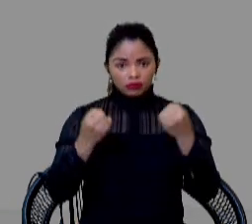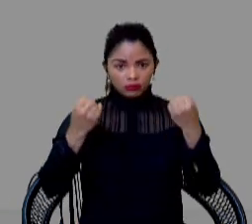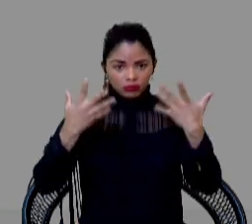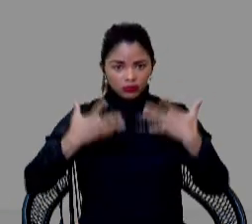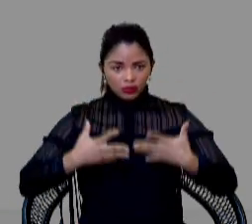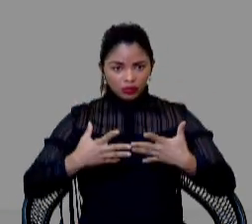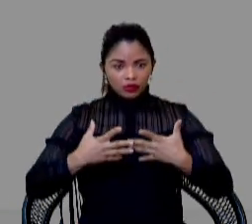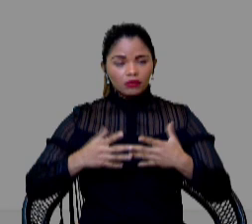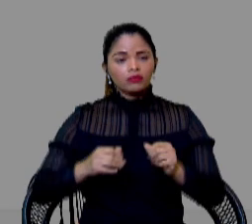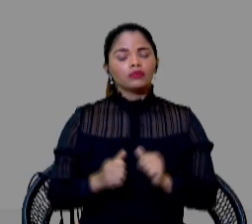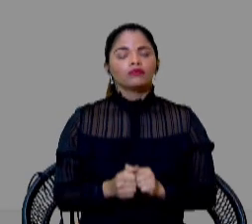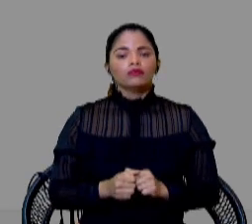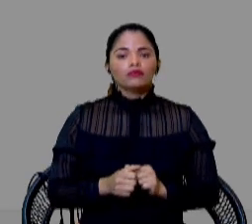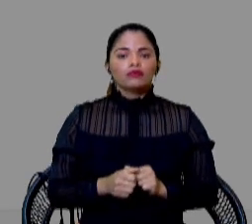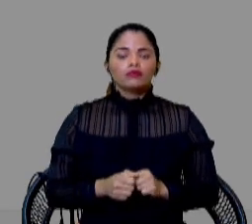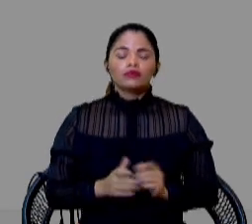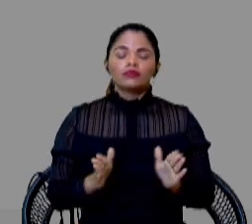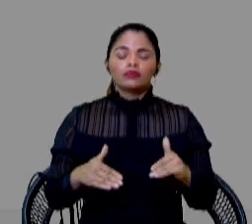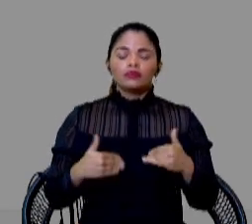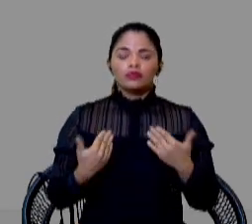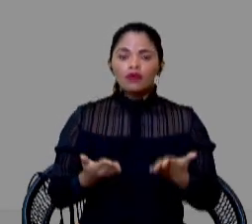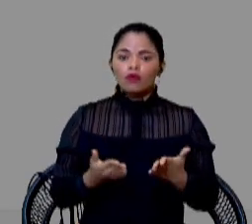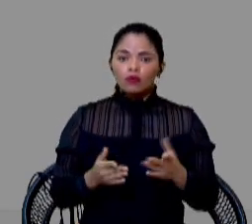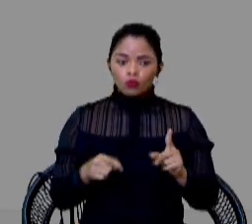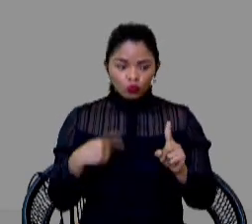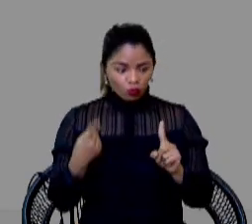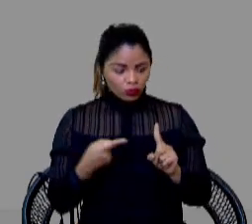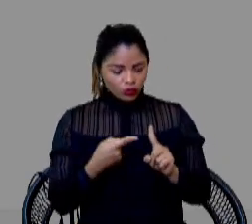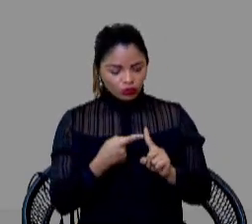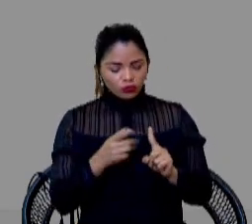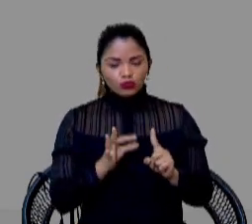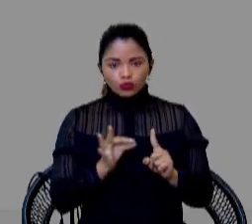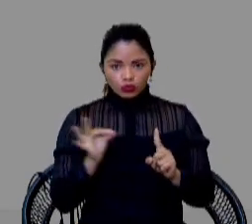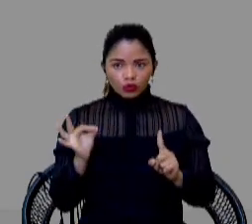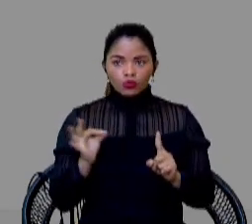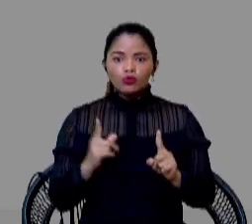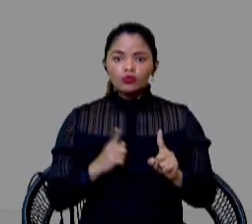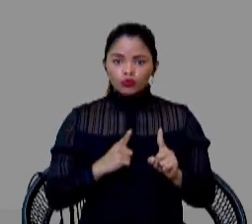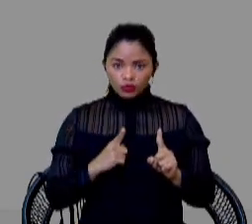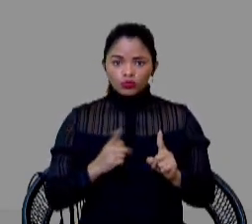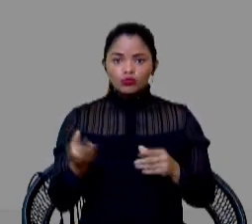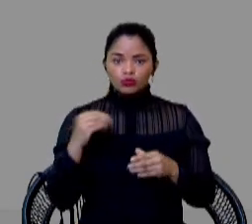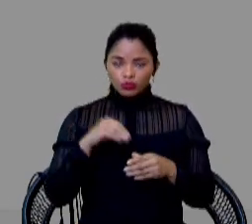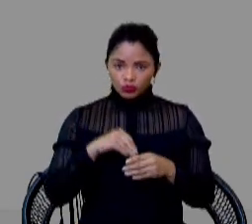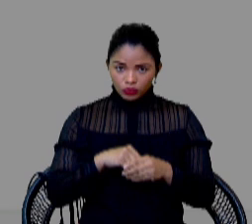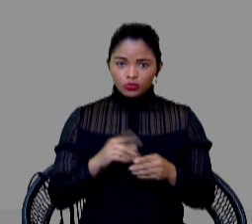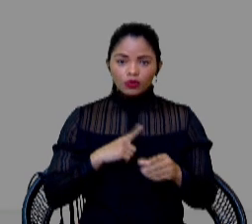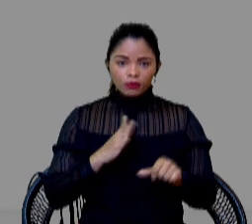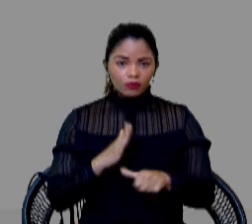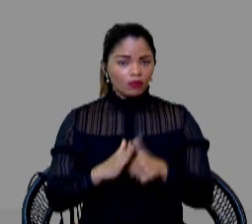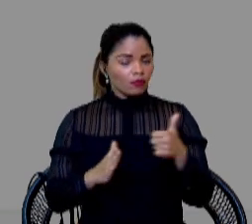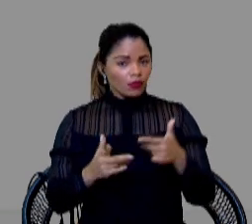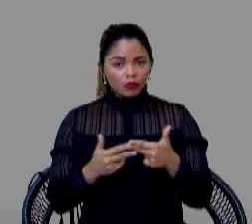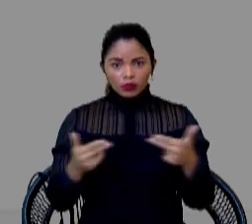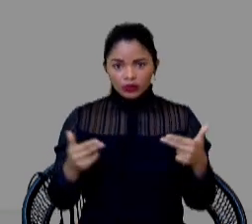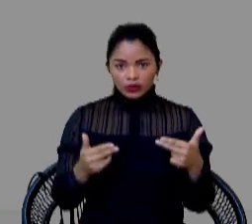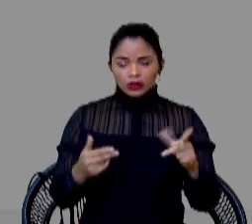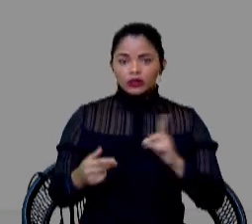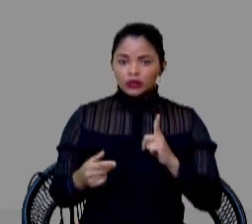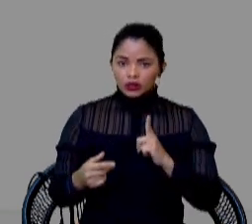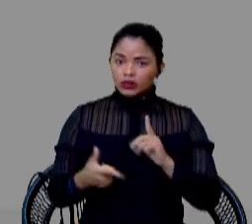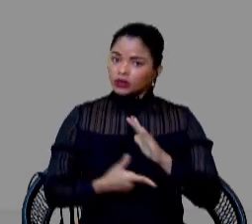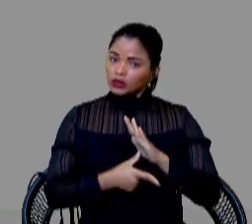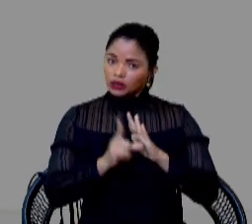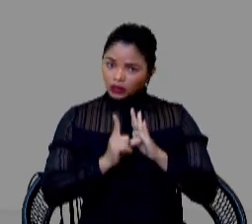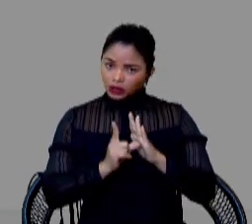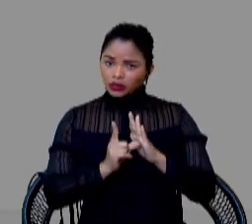é basicamente isso, tá, gente? Então, defina um objetivo dentro do gerenciador. Ele é a primeira coisa que você vai fazer antes de